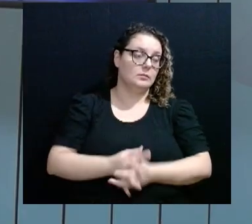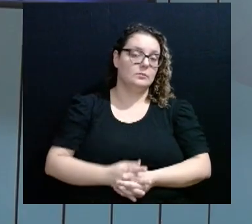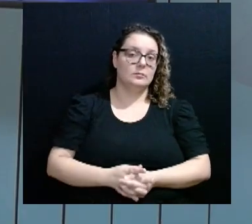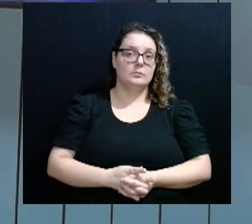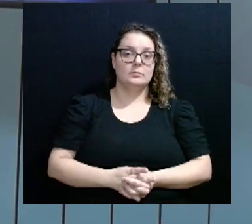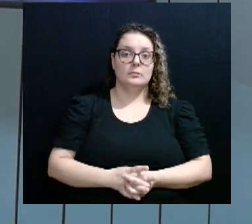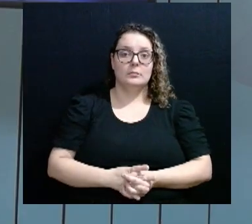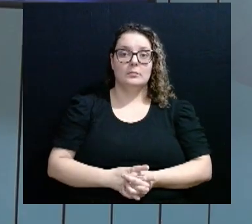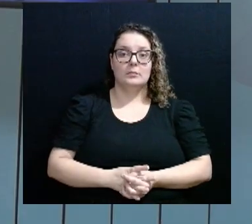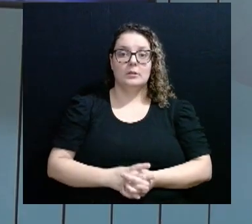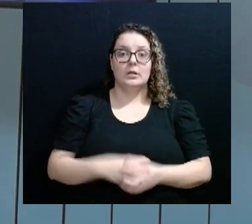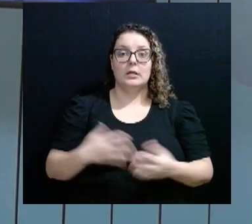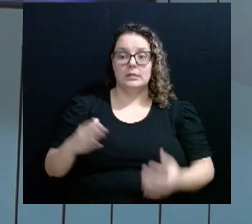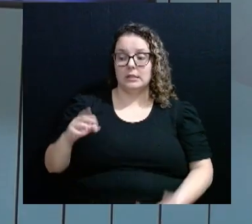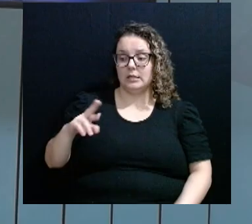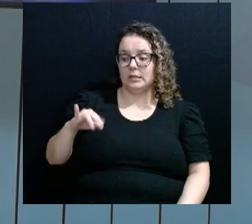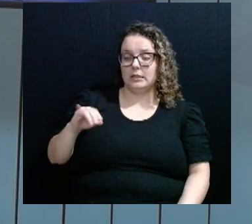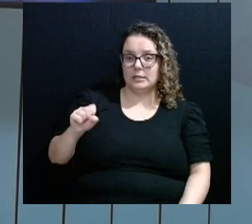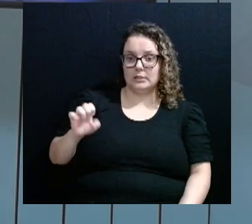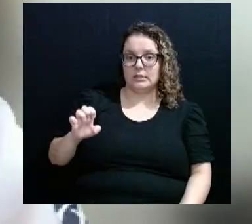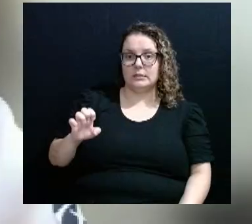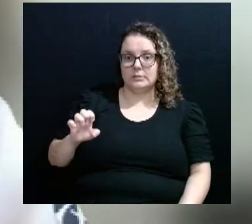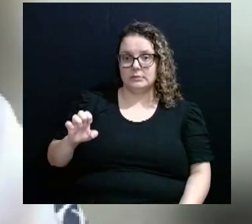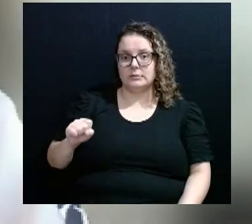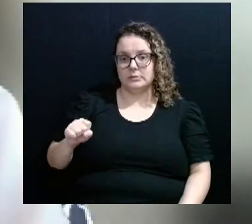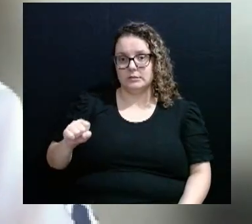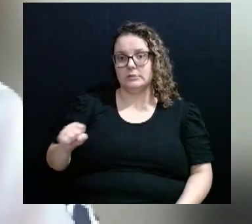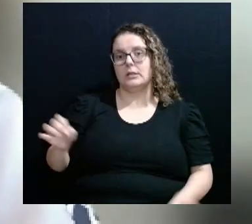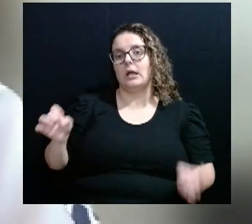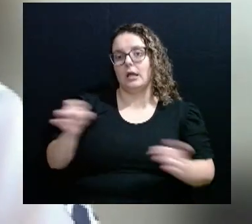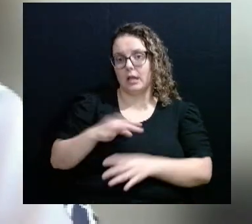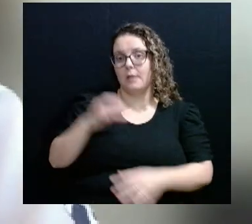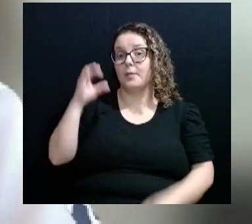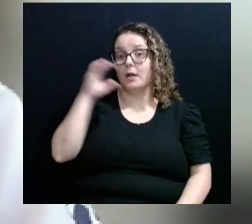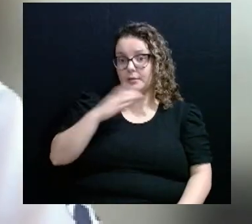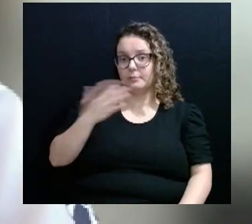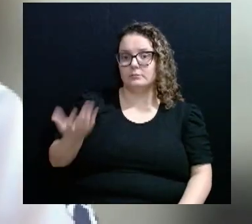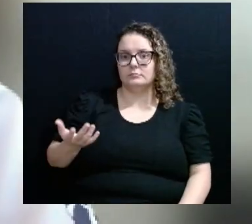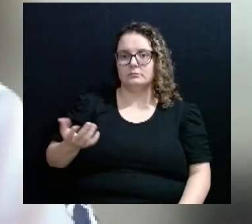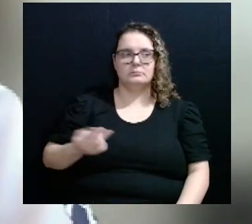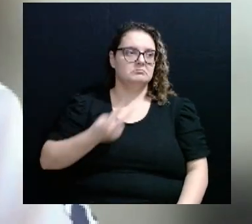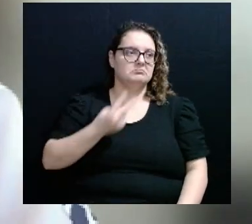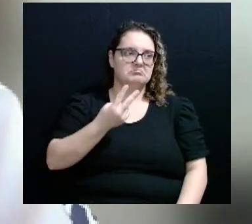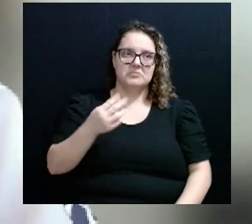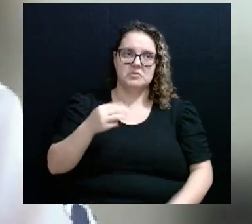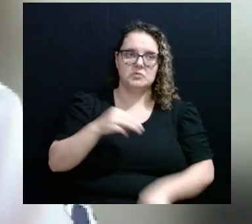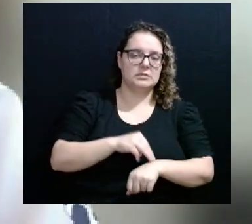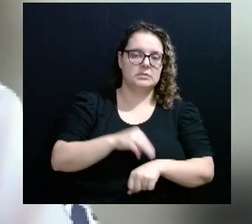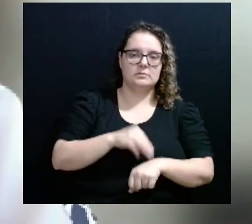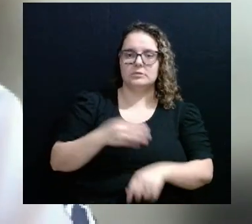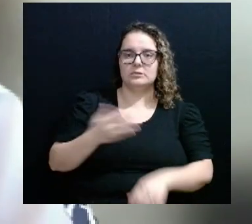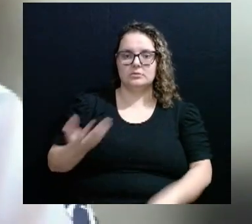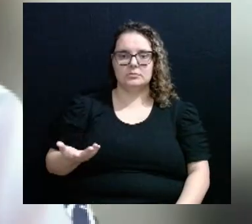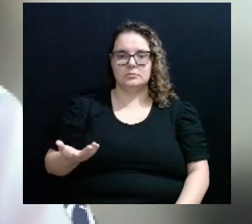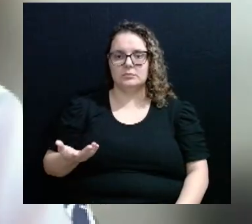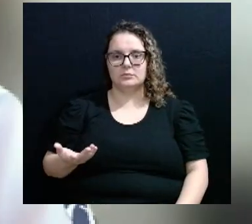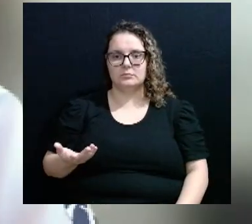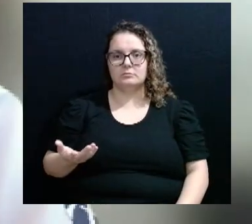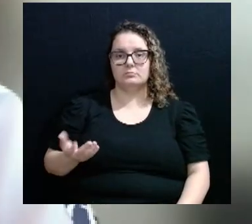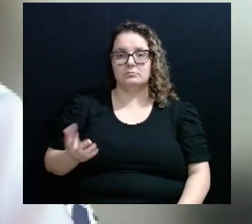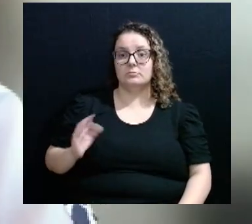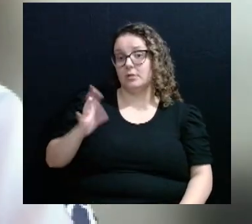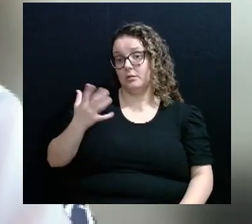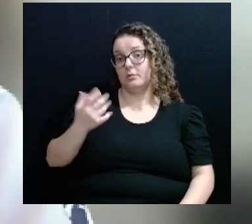atendimento, por exemplo? Não, essas crises que passam rapidamente, de